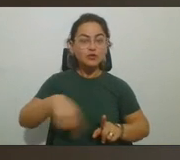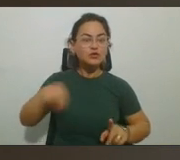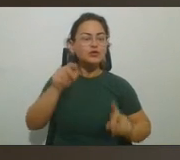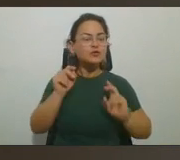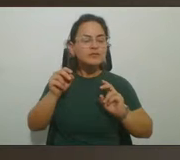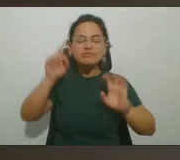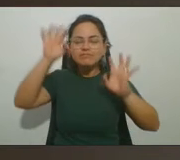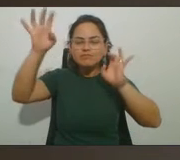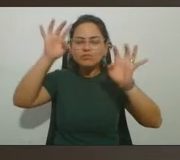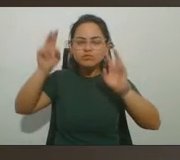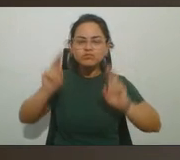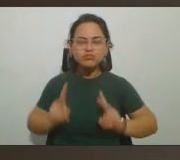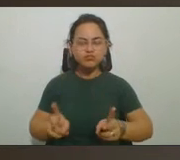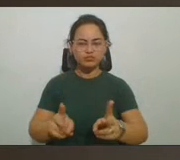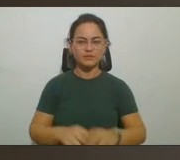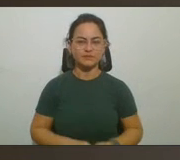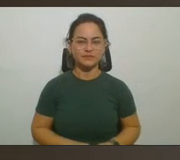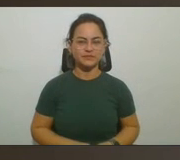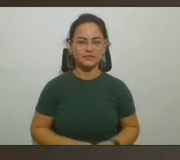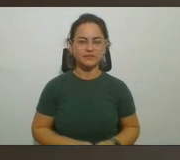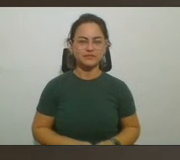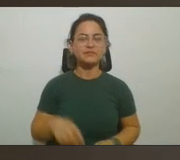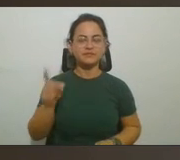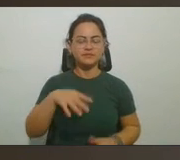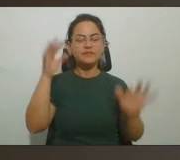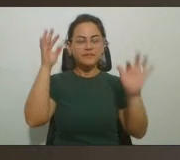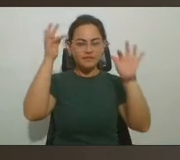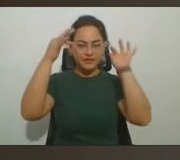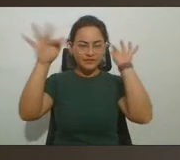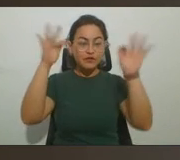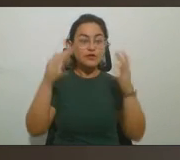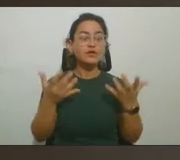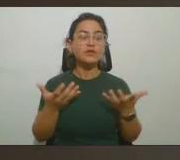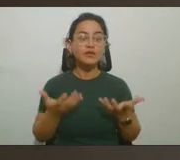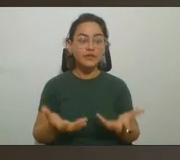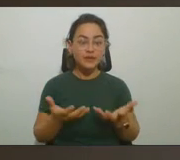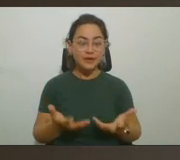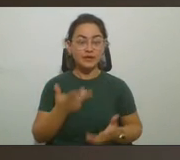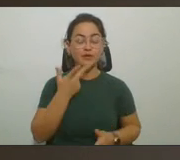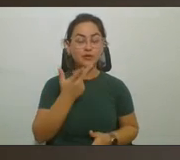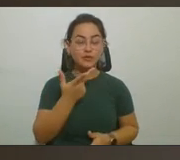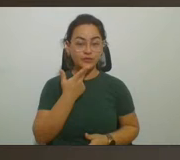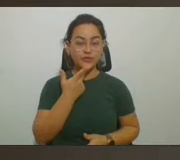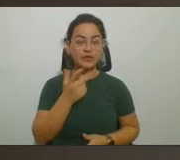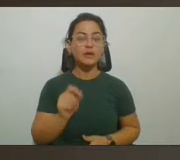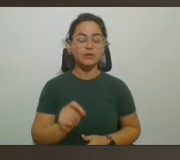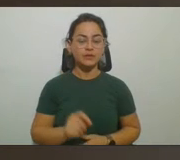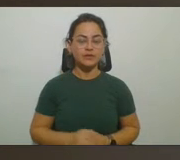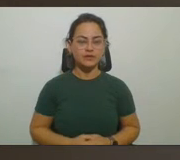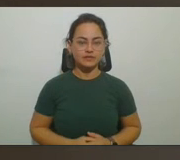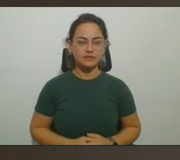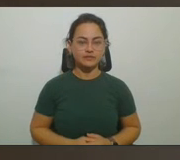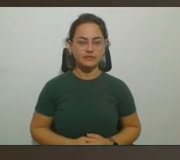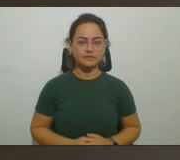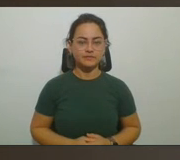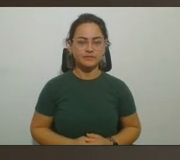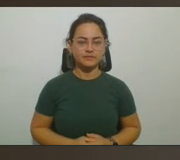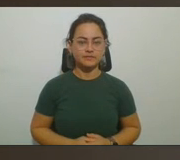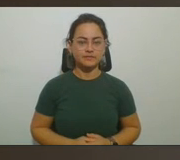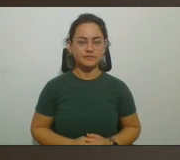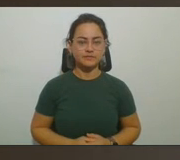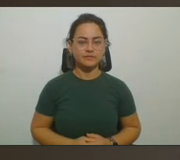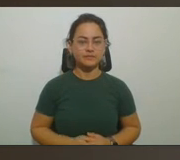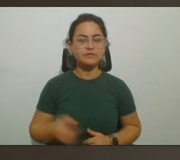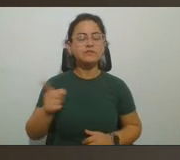refletir." E é na companhia do filósofo o que eu gostaria, em algum aspecto, despressurizar o gesto